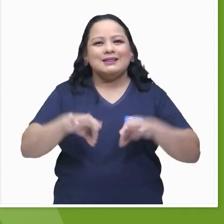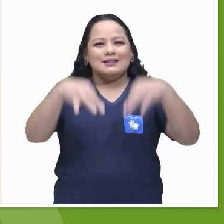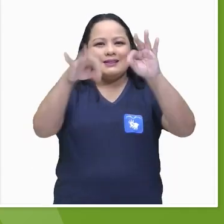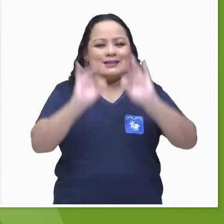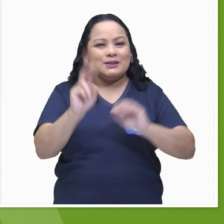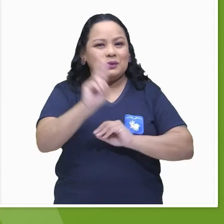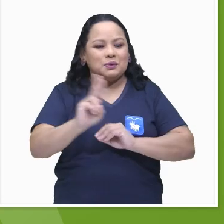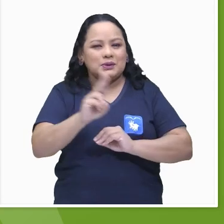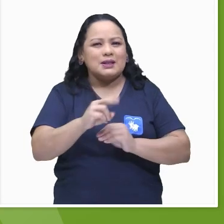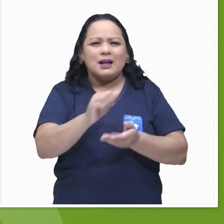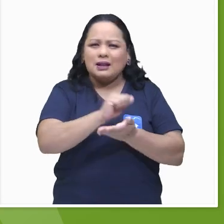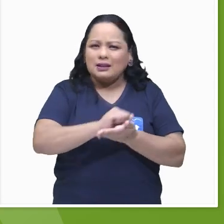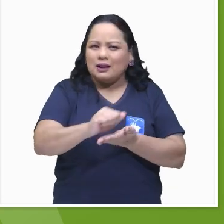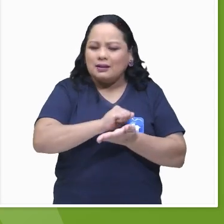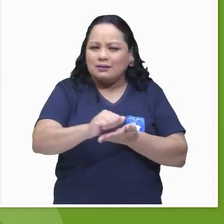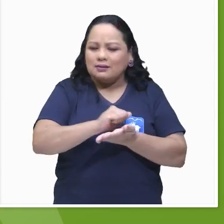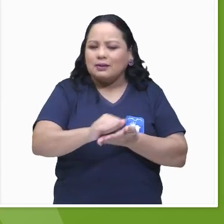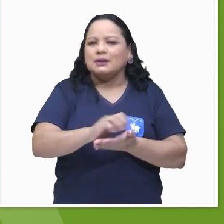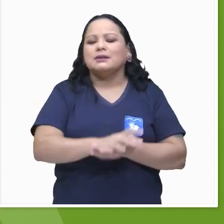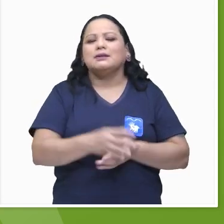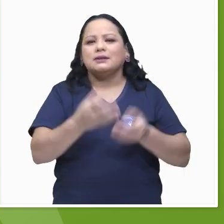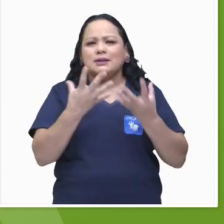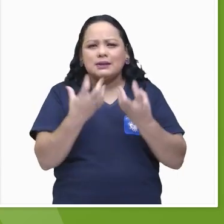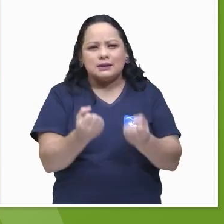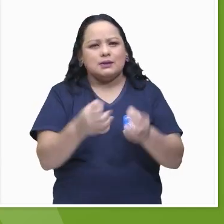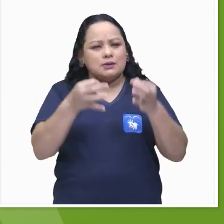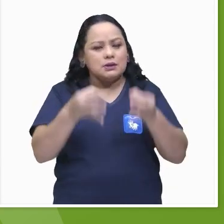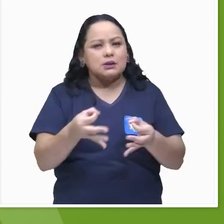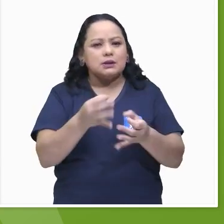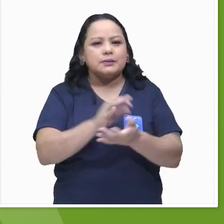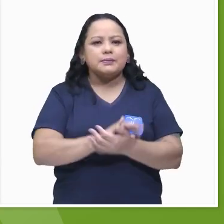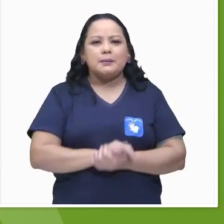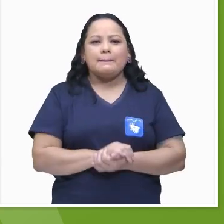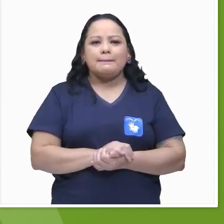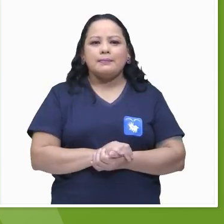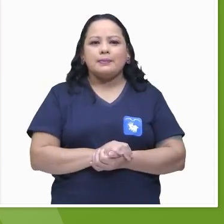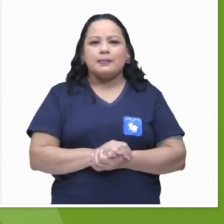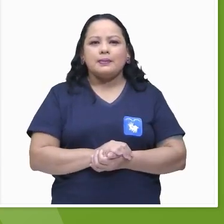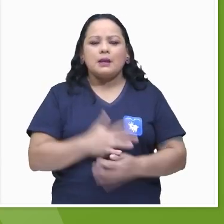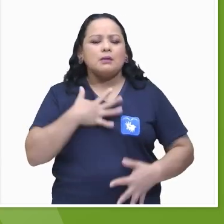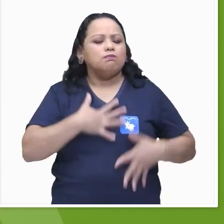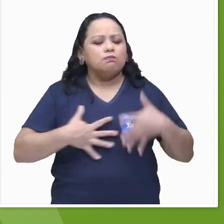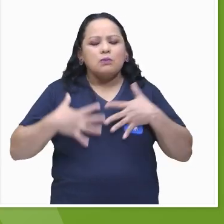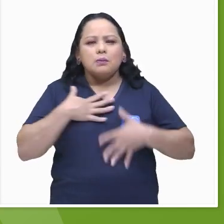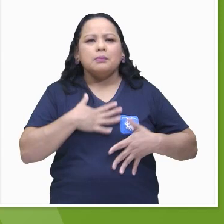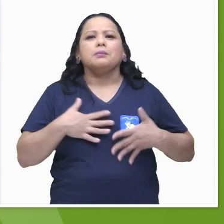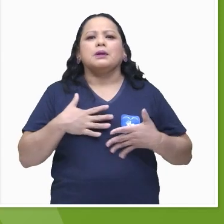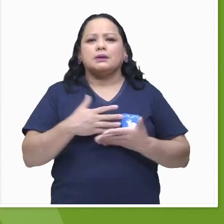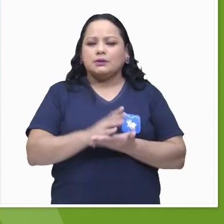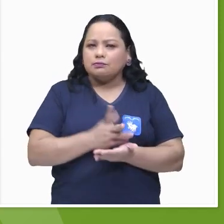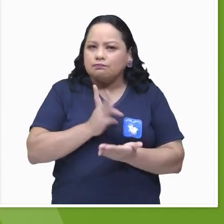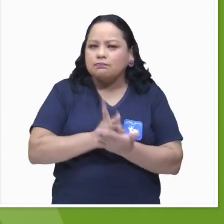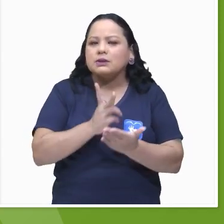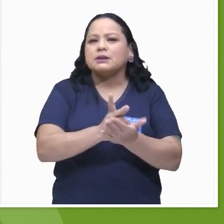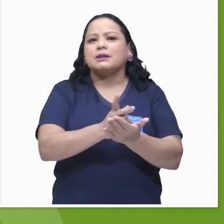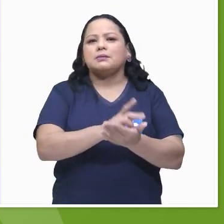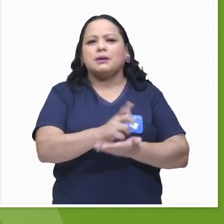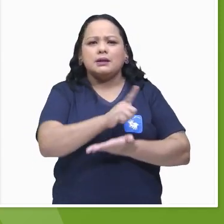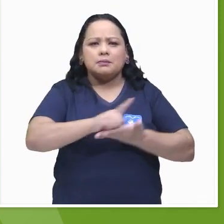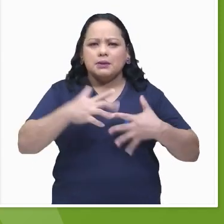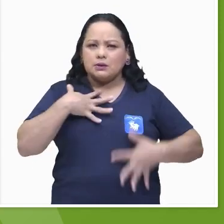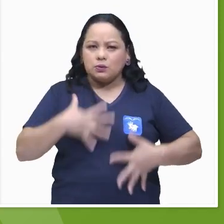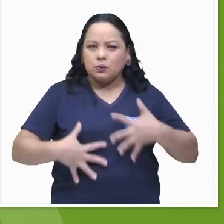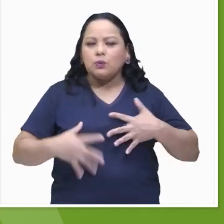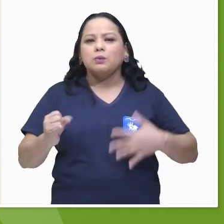bastante sabão, para que seque direitinho também. Tomar banho também é importante, tá, gente? Sempre importante